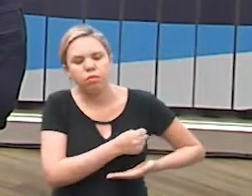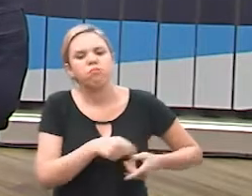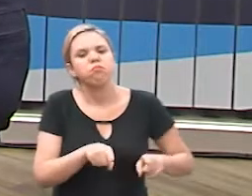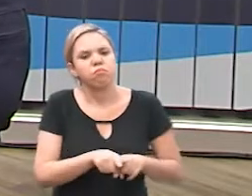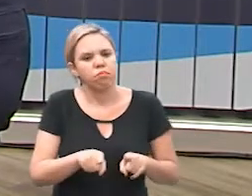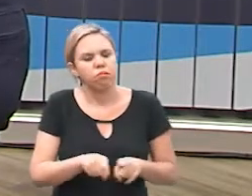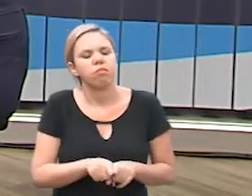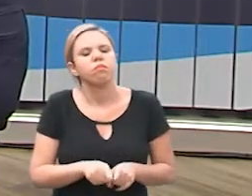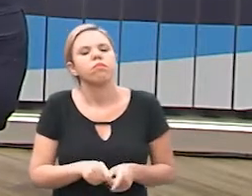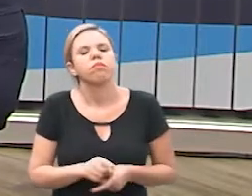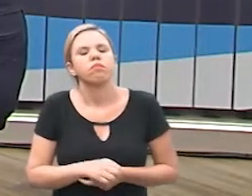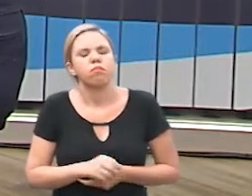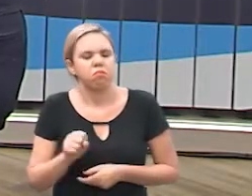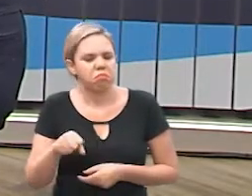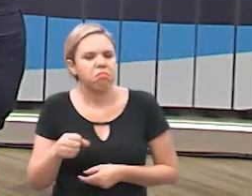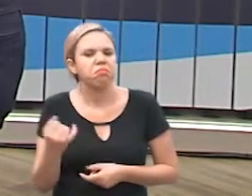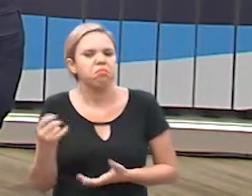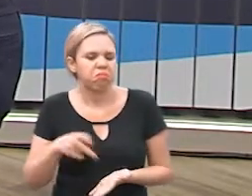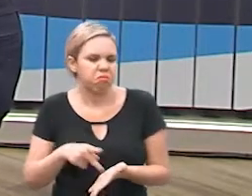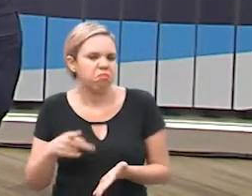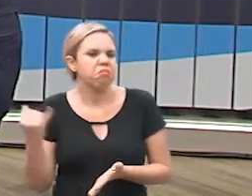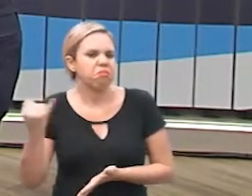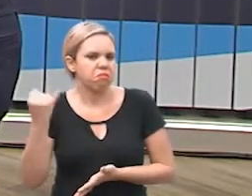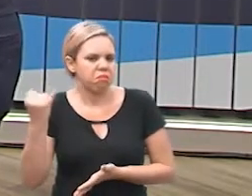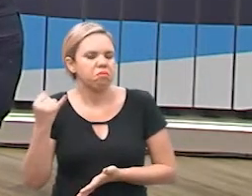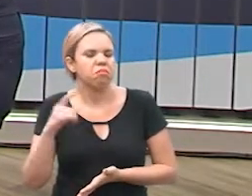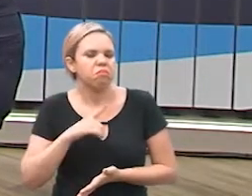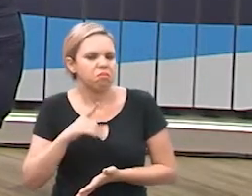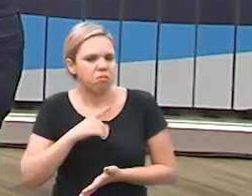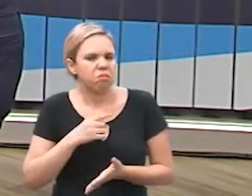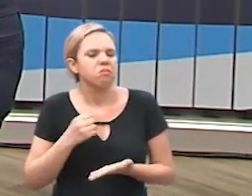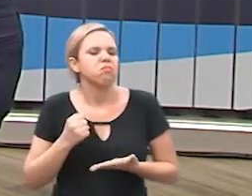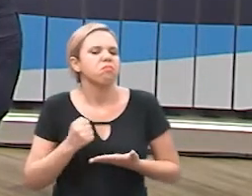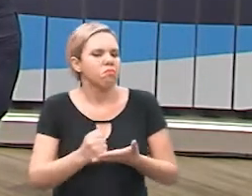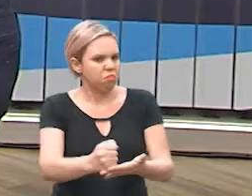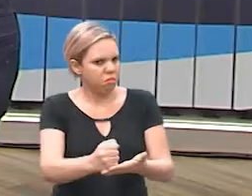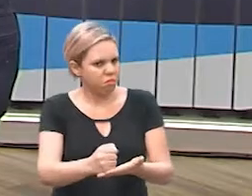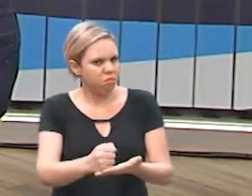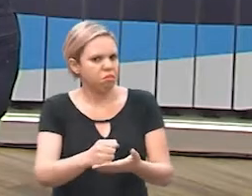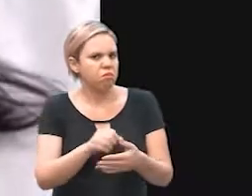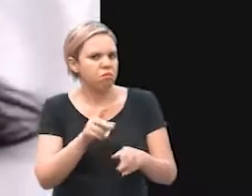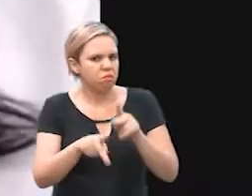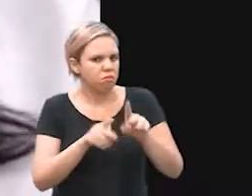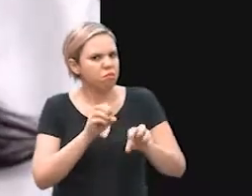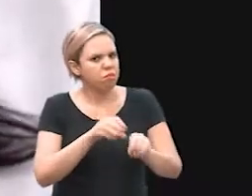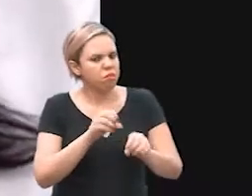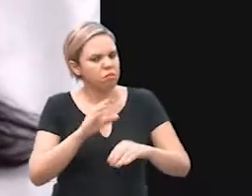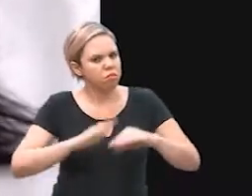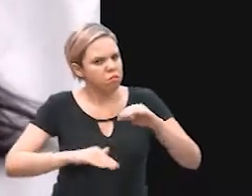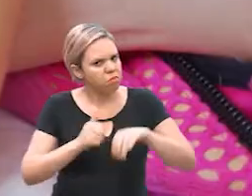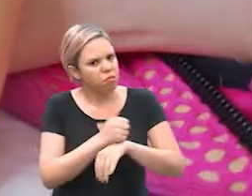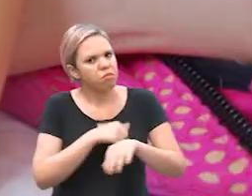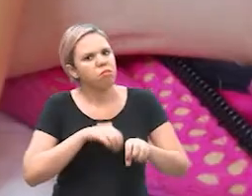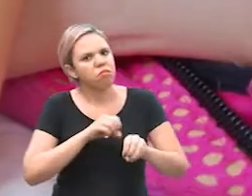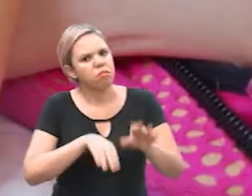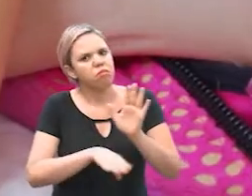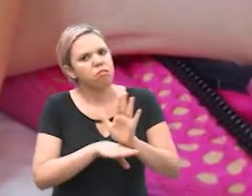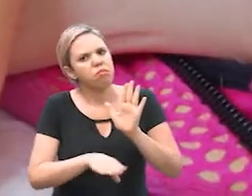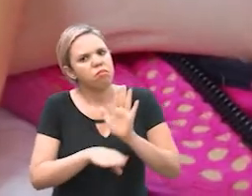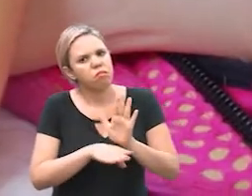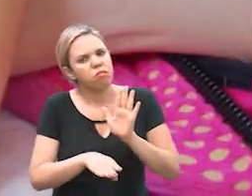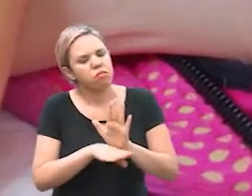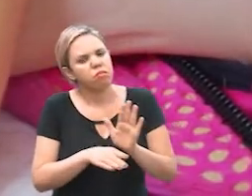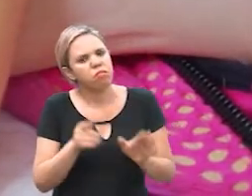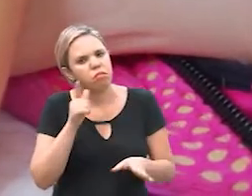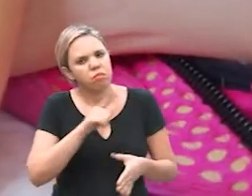Olívia? É muito importante que ela tenha a ajuda de alguém ou de algum profissional que